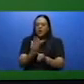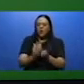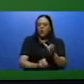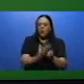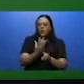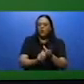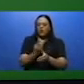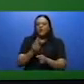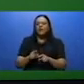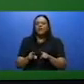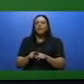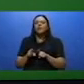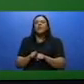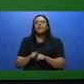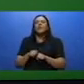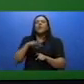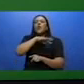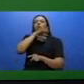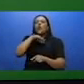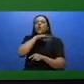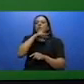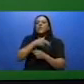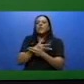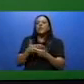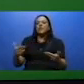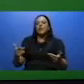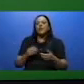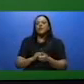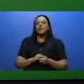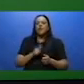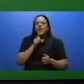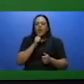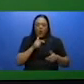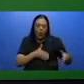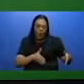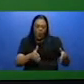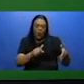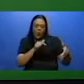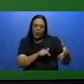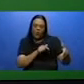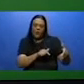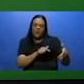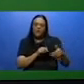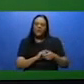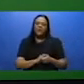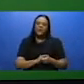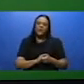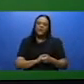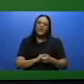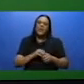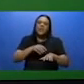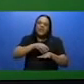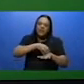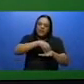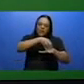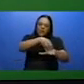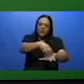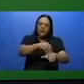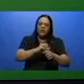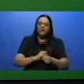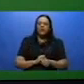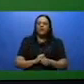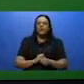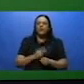plantas e criar animais. E também serviram ainda e servem, né, para a circulação de transportes e